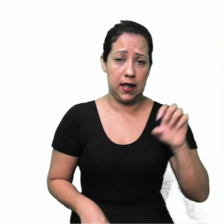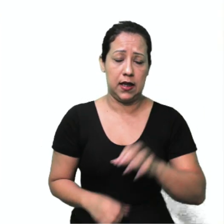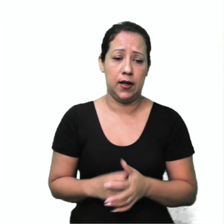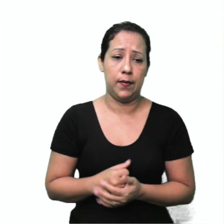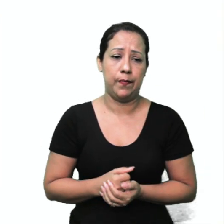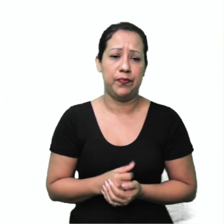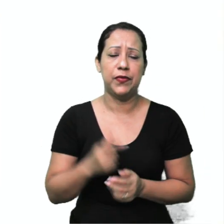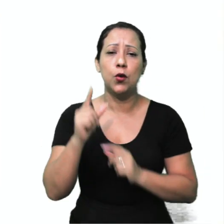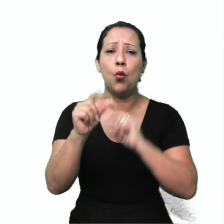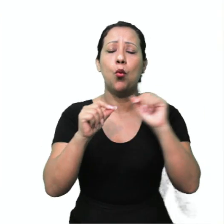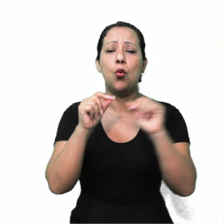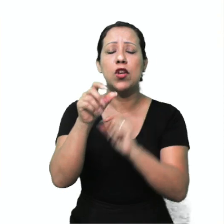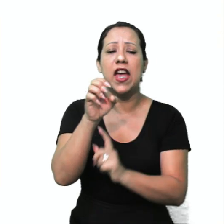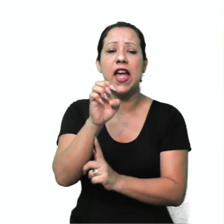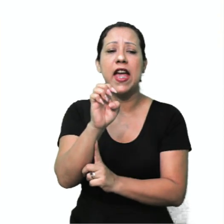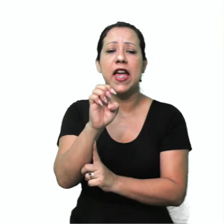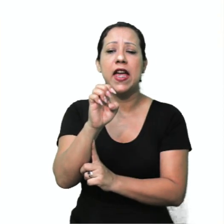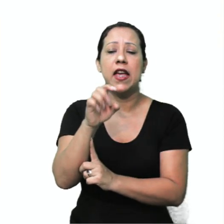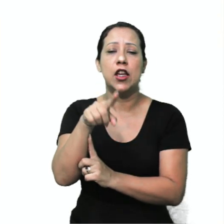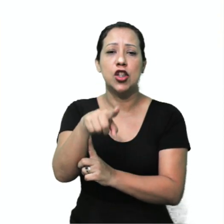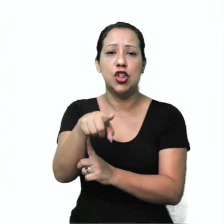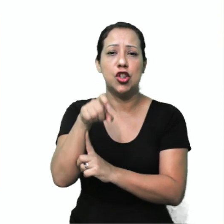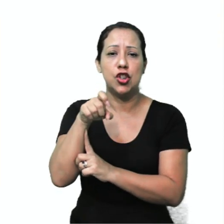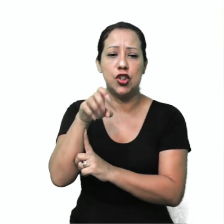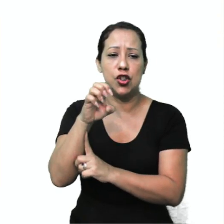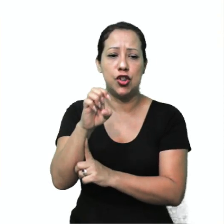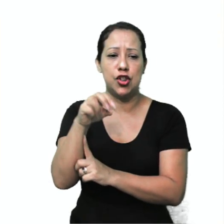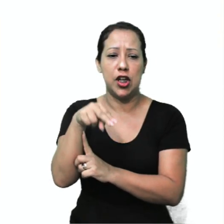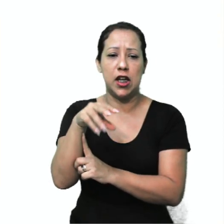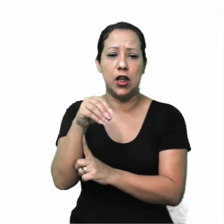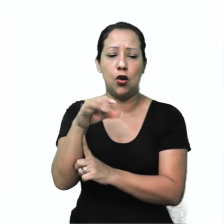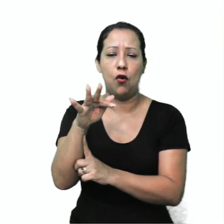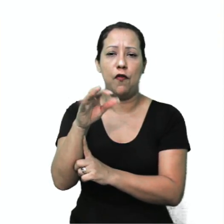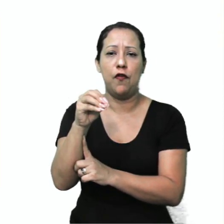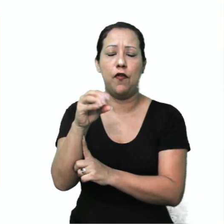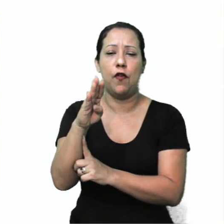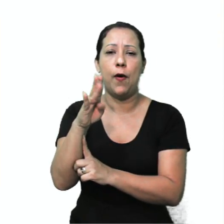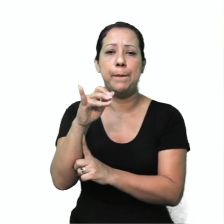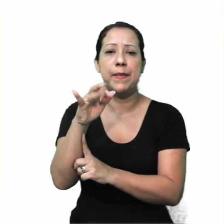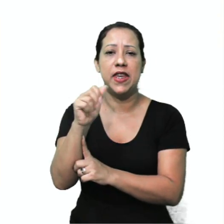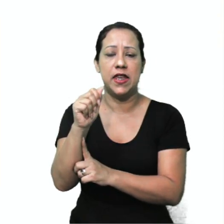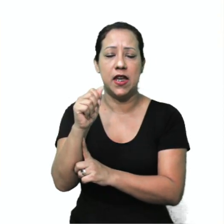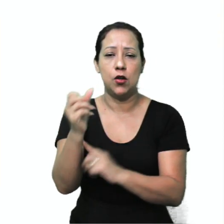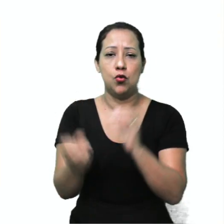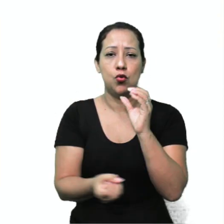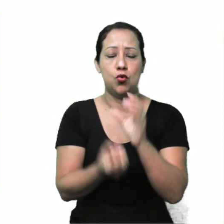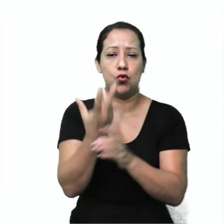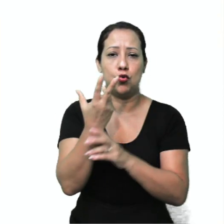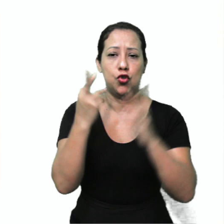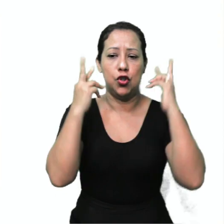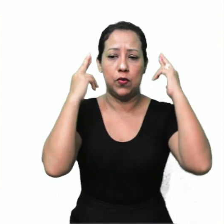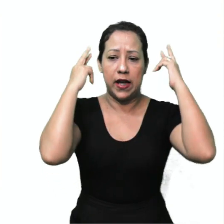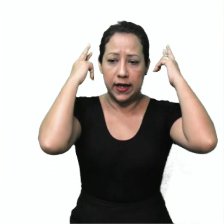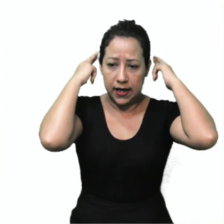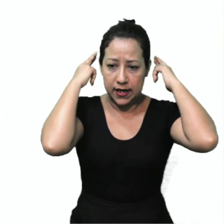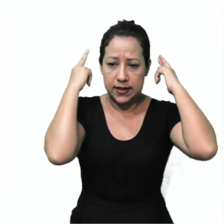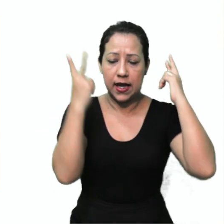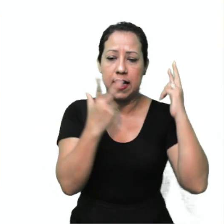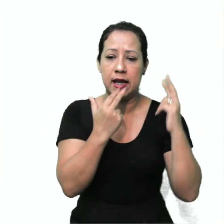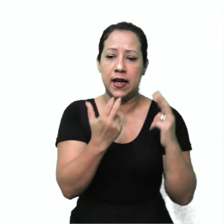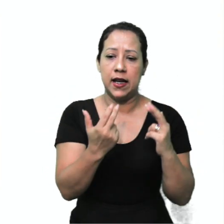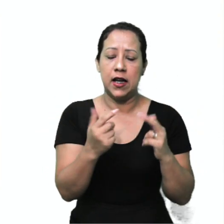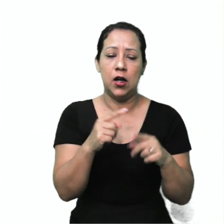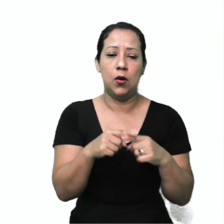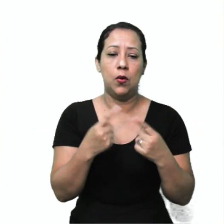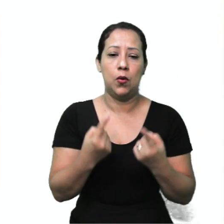xenofobia? O termo é de origem grega e se forma a partir das palavras xenos, estrangeiro,